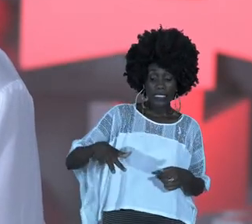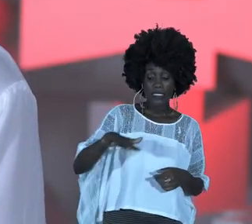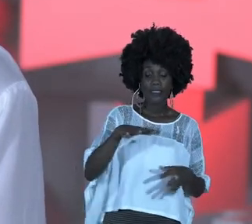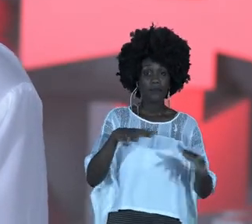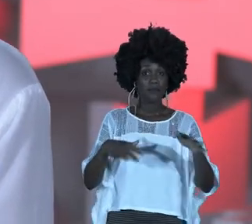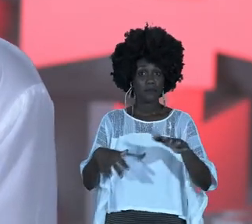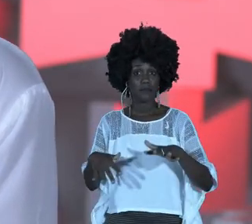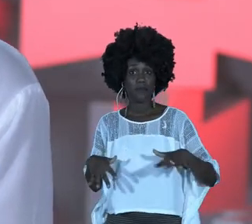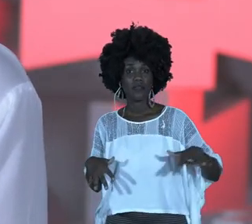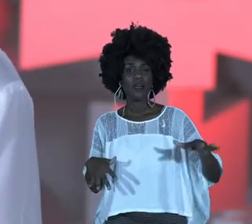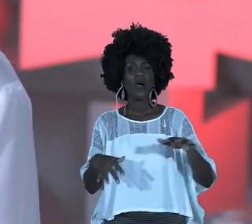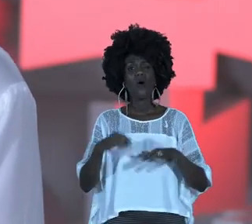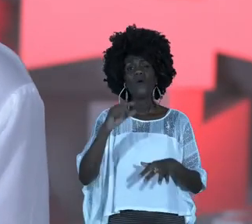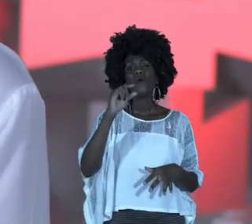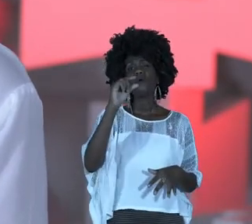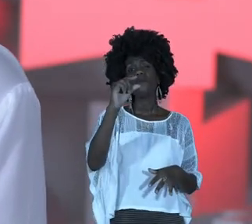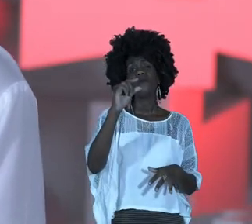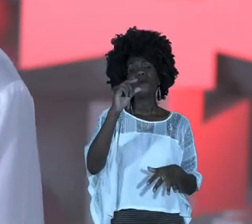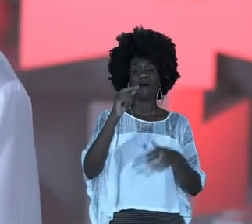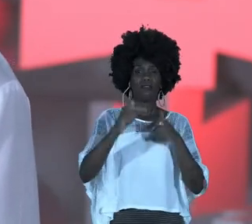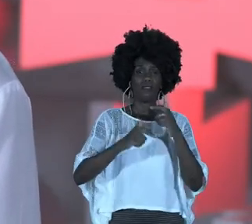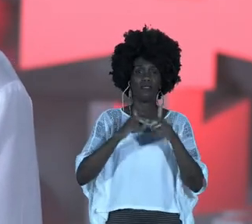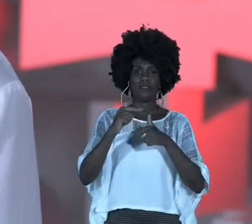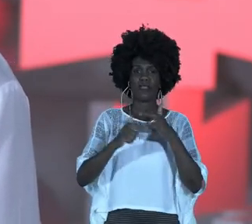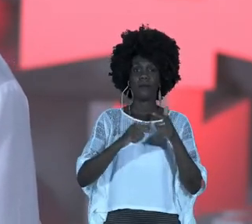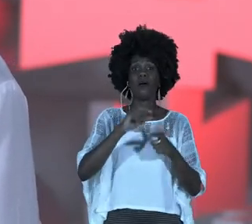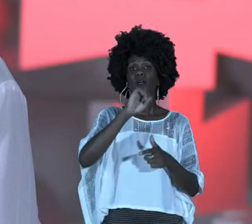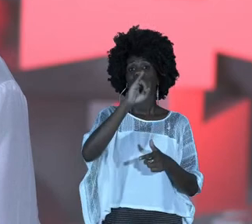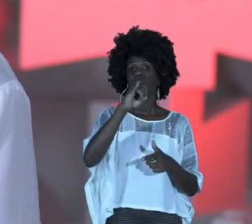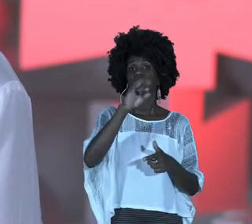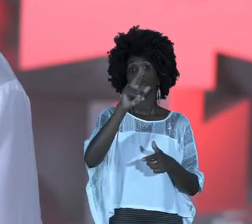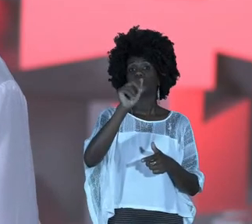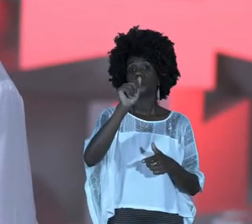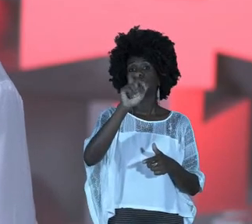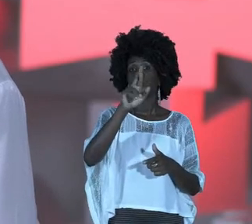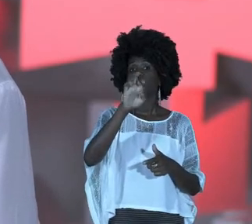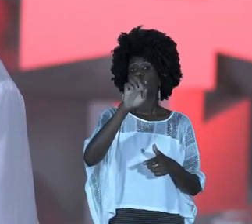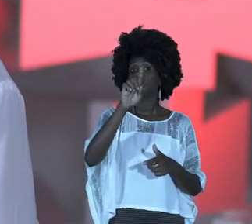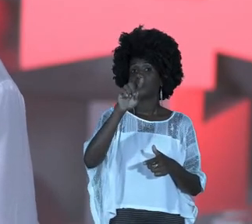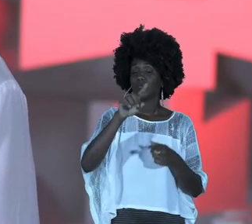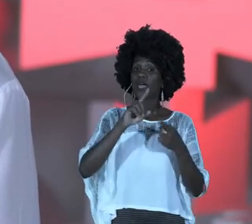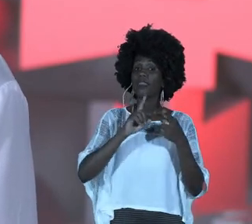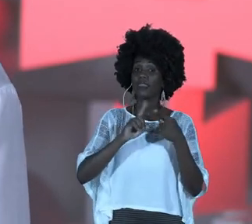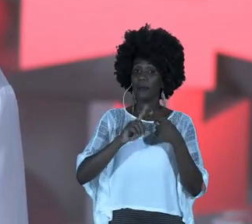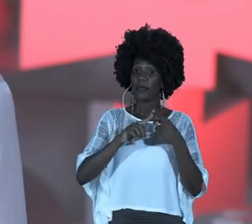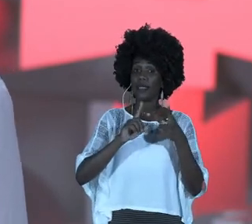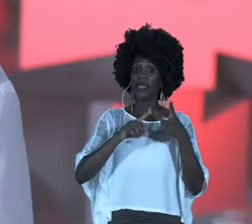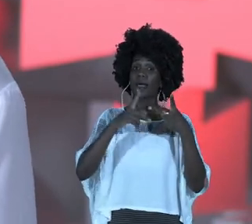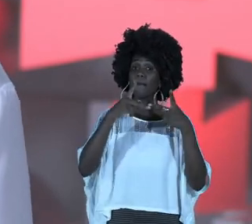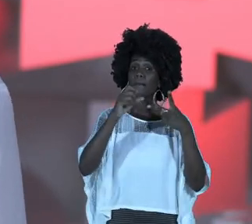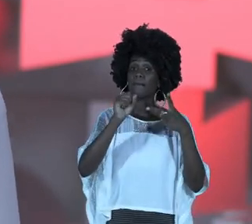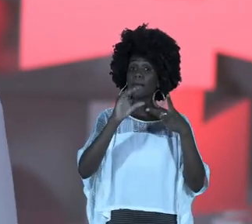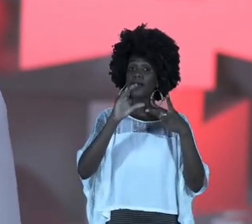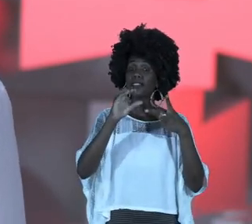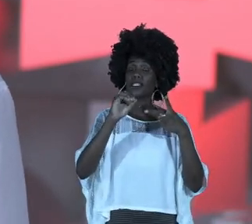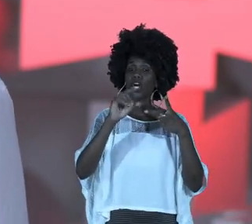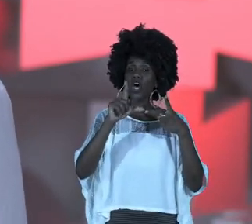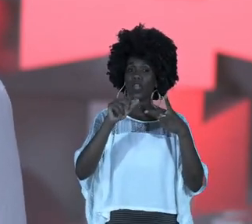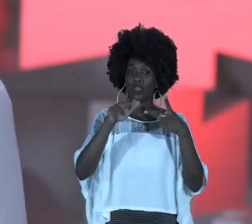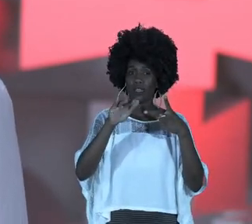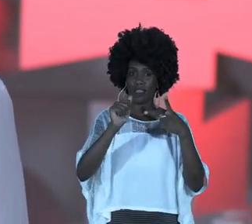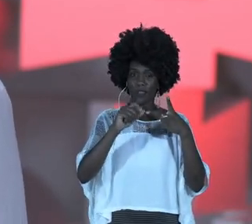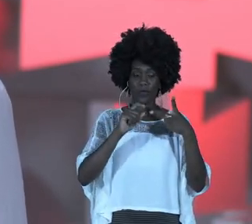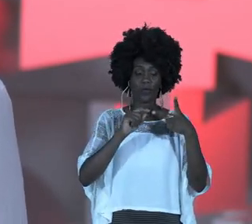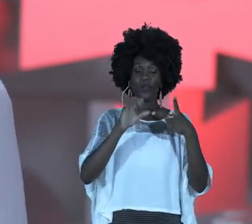de um pouquinho só, né? No trabalho de Juarez, no trabalho de Pasqualino. E aqui a gente entra